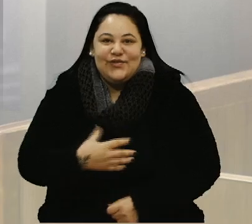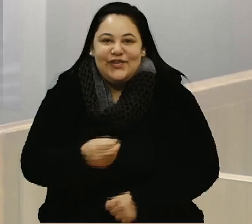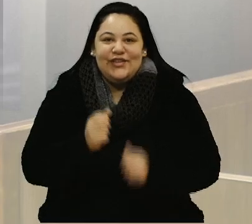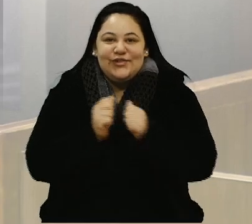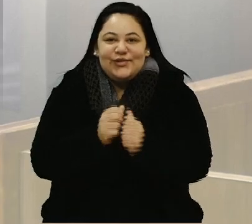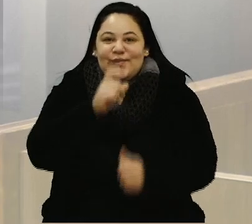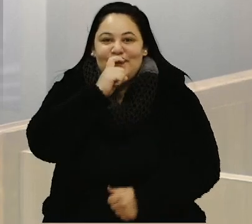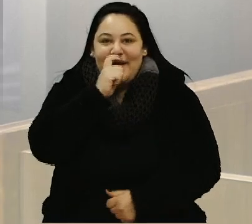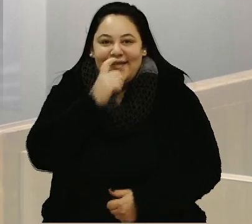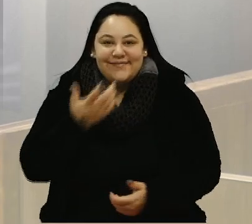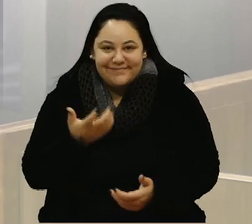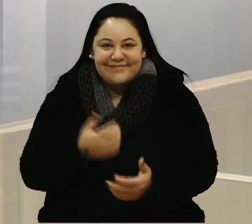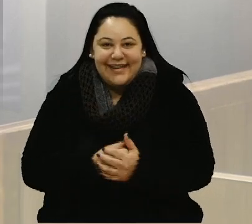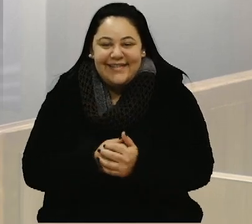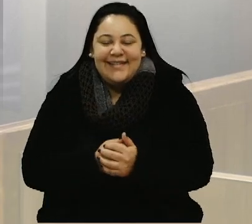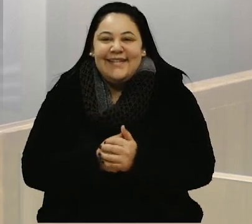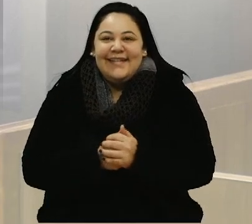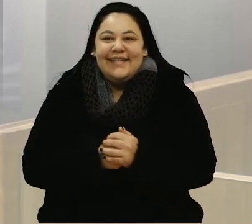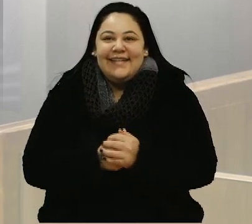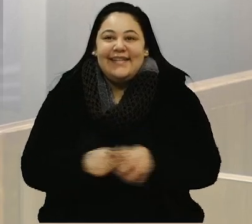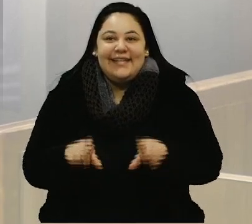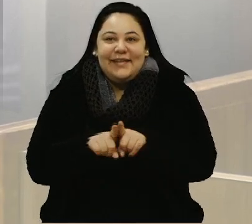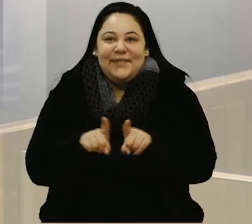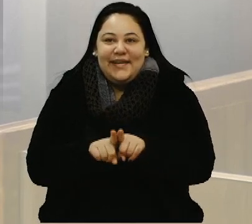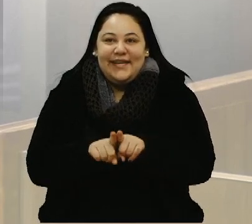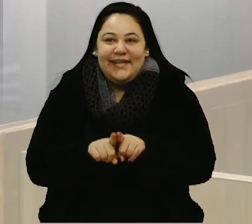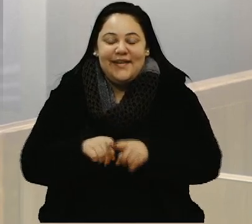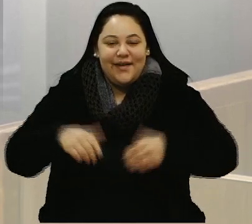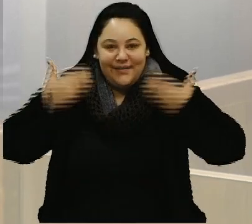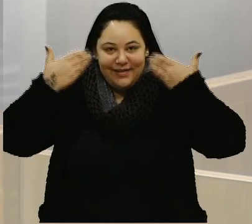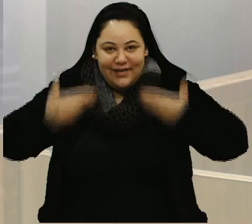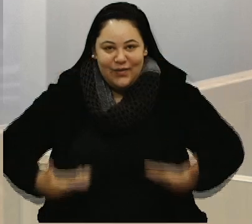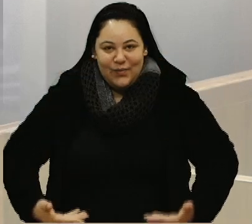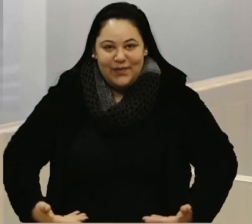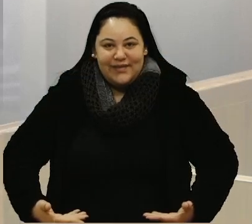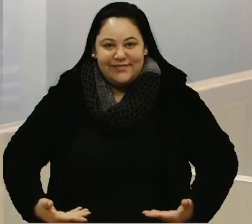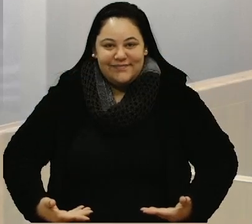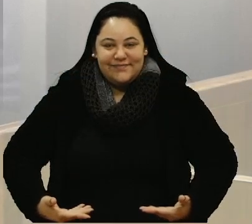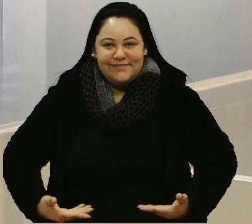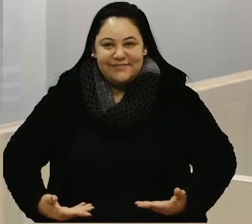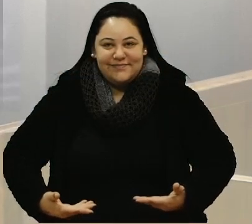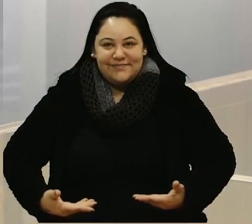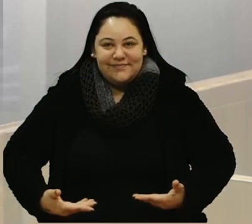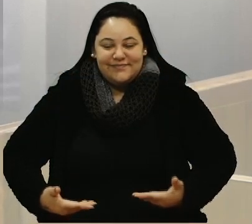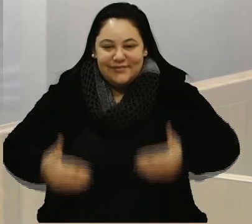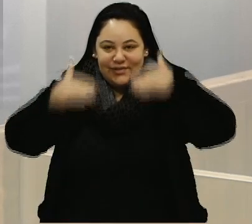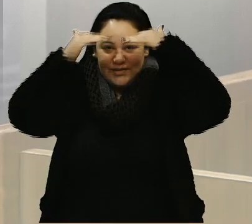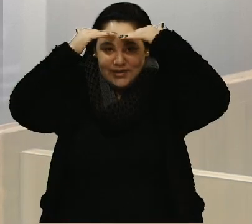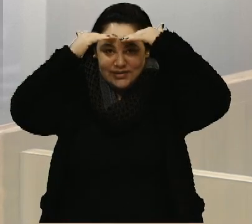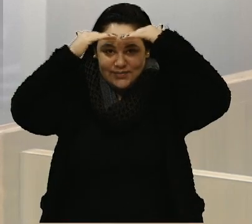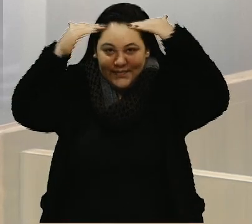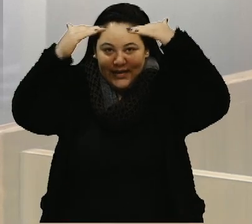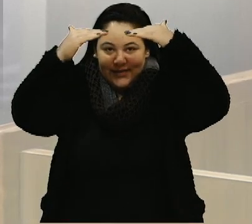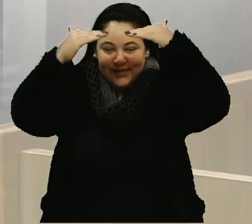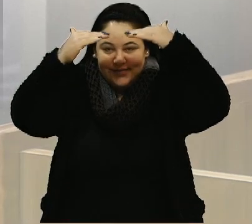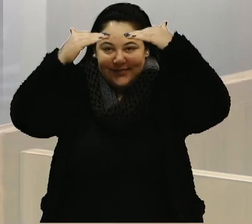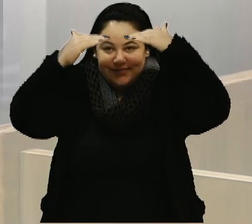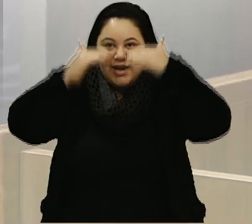receio. E além disso, as vestimentas, o respeito, a cordialidade com as moças, com as